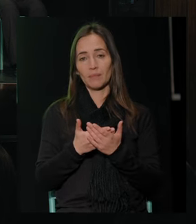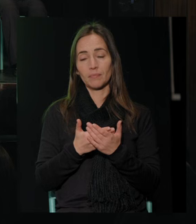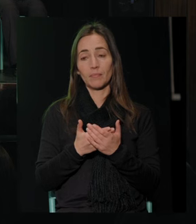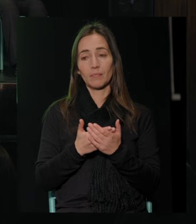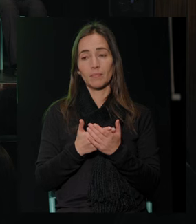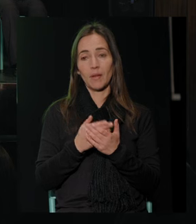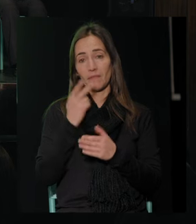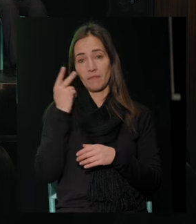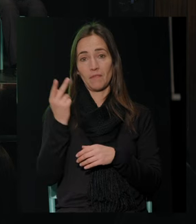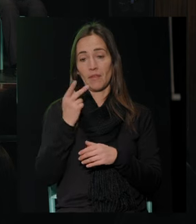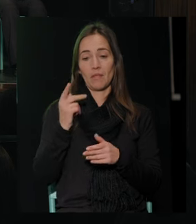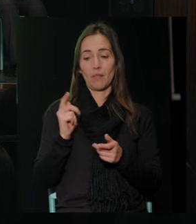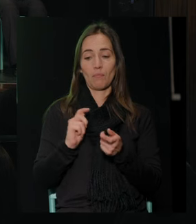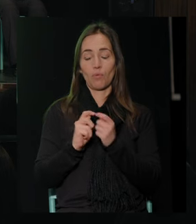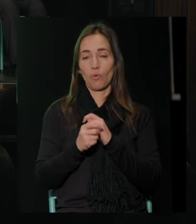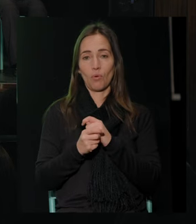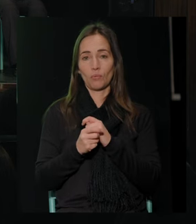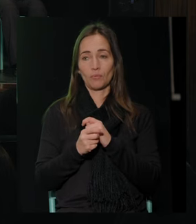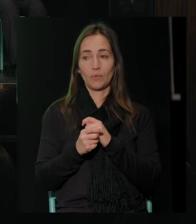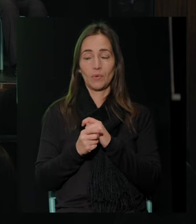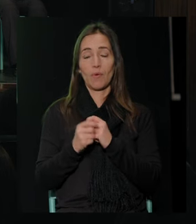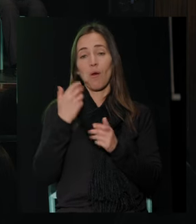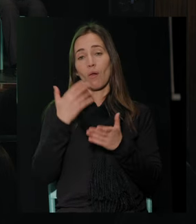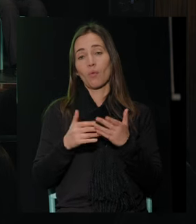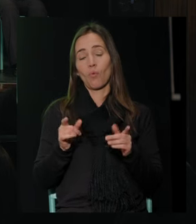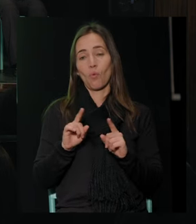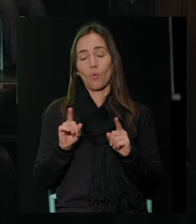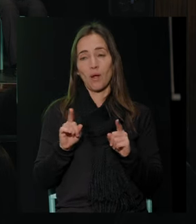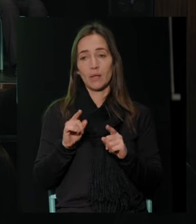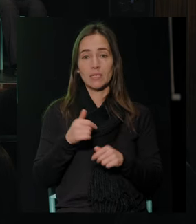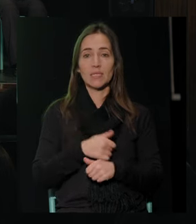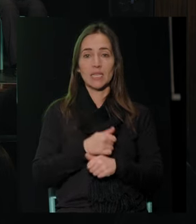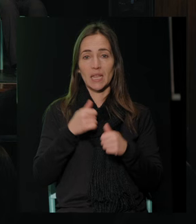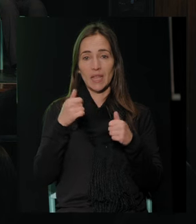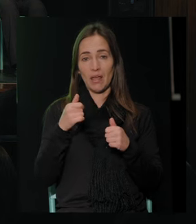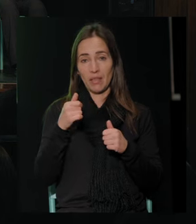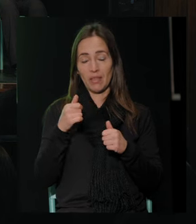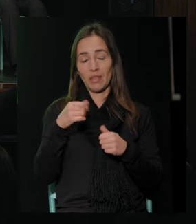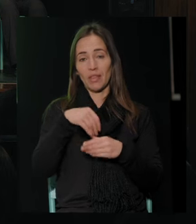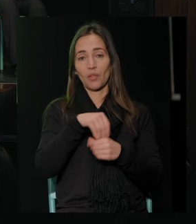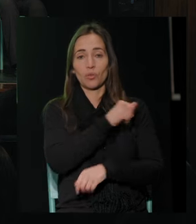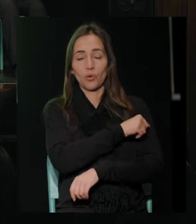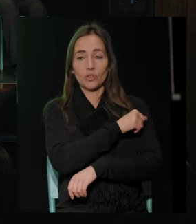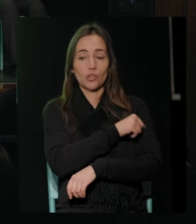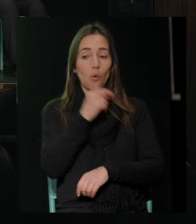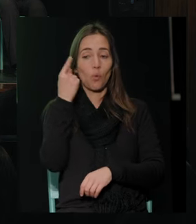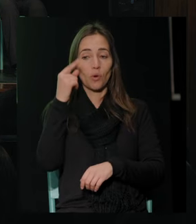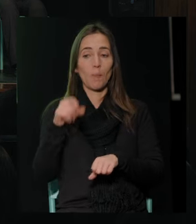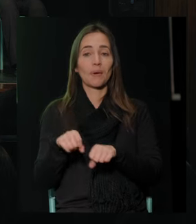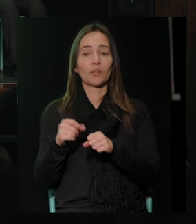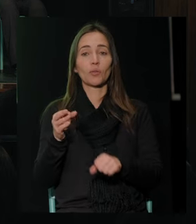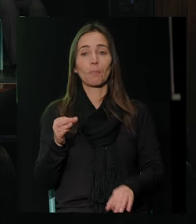e que mudou a vida. Bem, não é à toa que aquela cidade era a única onde o